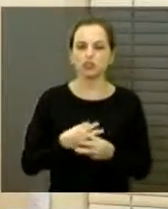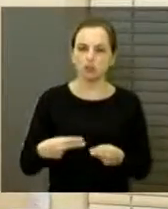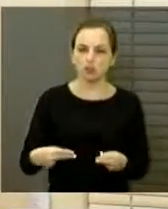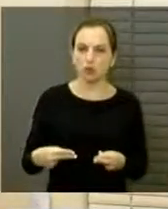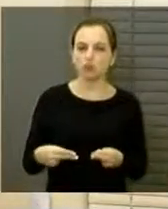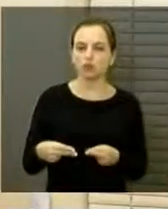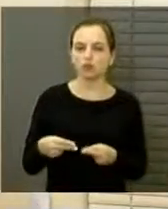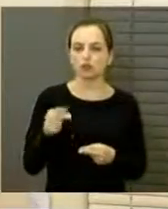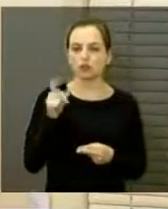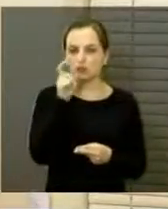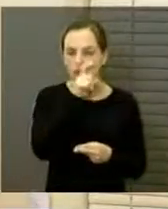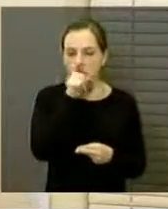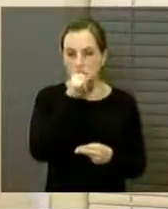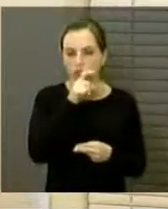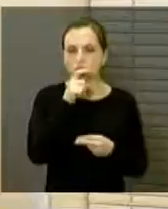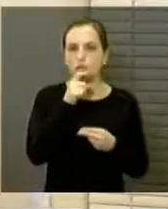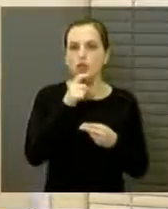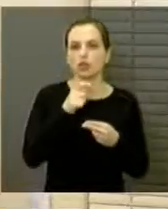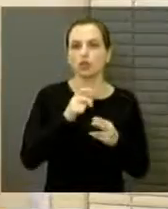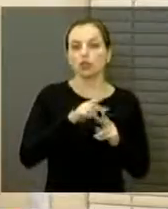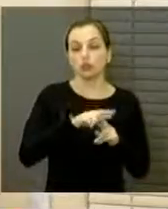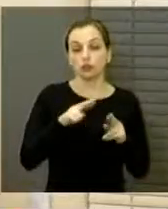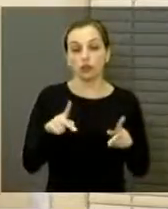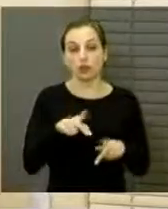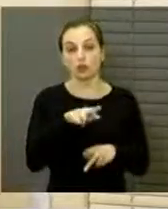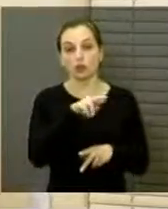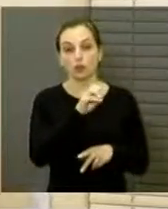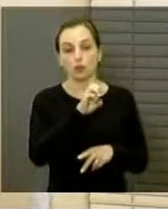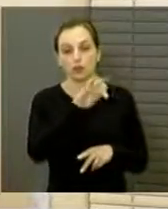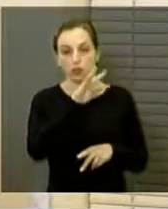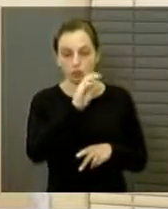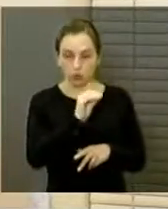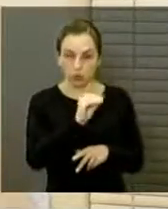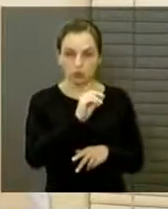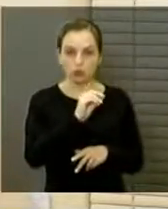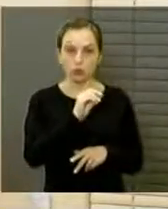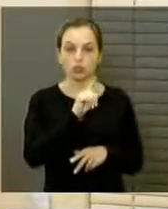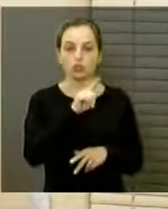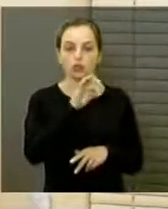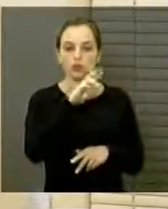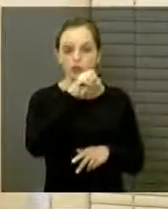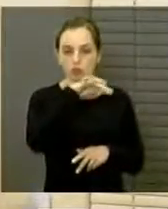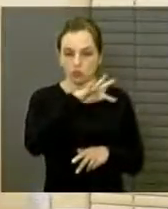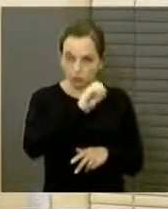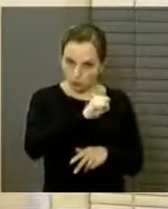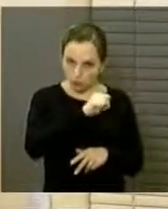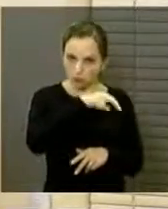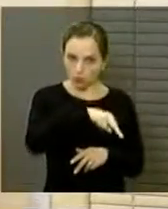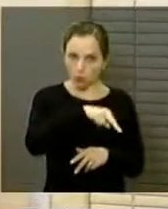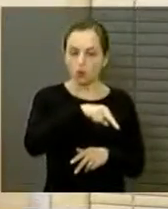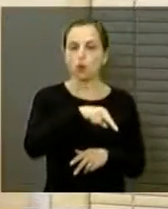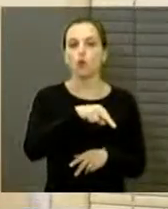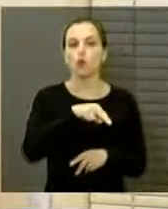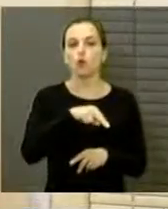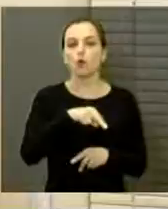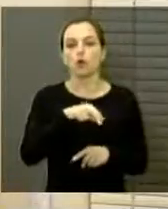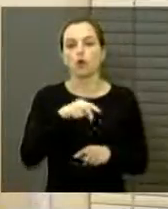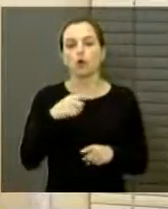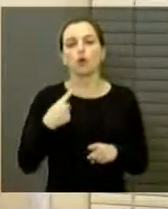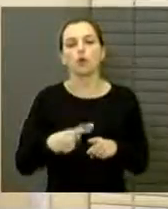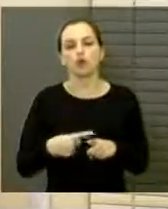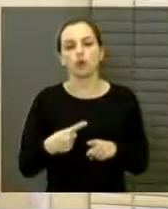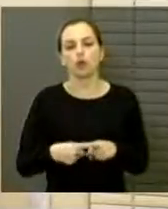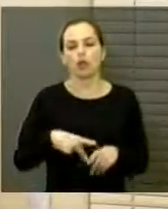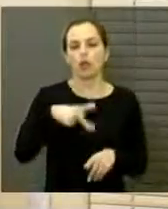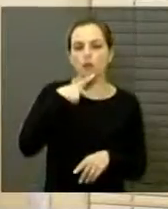grandes mentiras, o que não é o caso do Roberto Jefferson, um vídeo que o vereador Dr. Helder exibiu aqui. Roberto Jefferson, político,